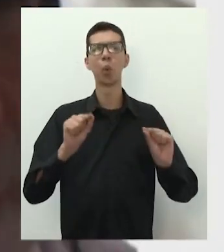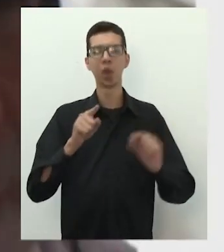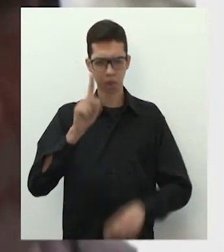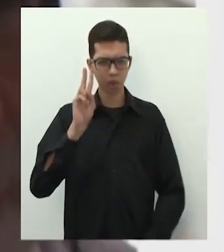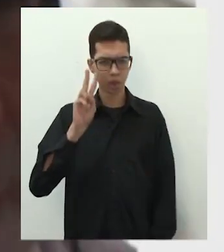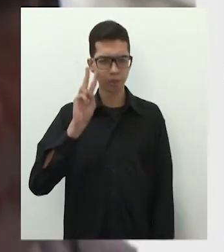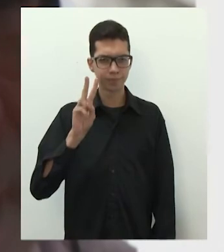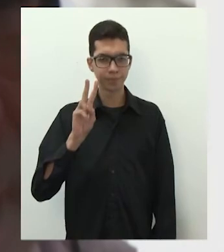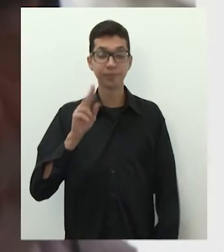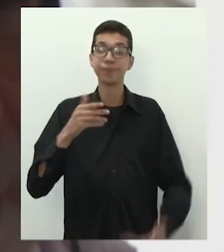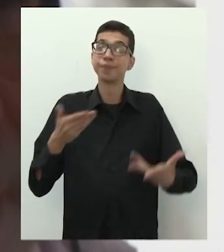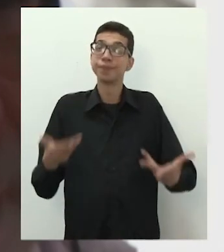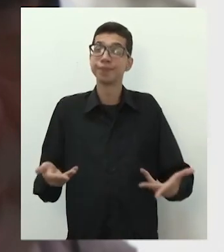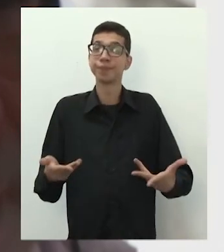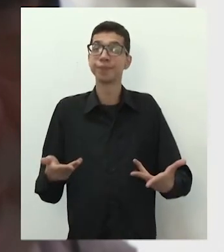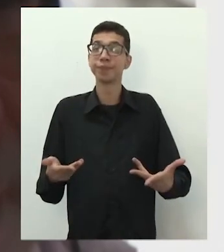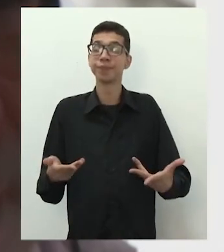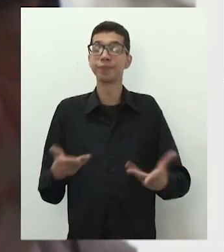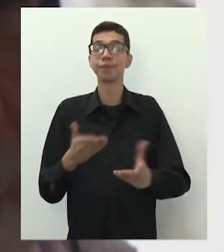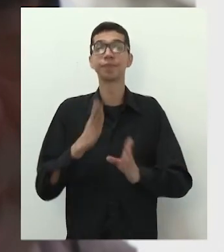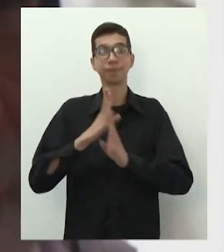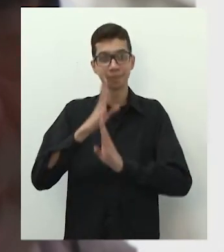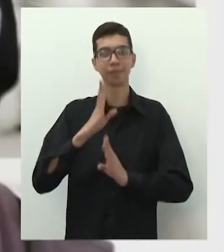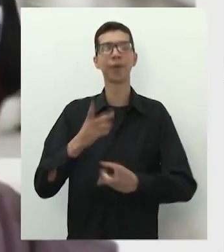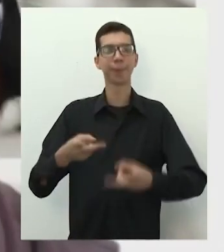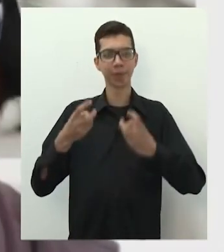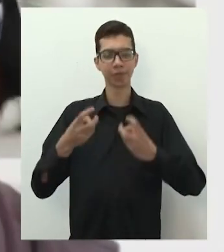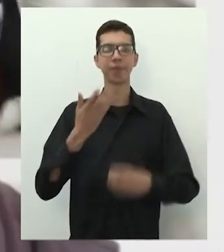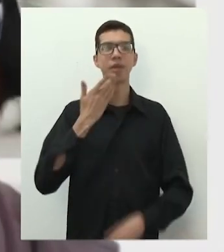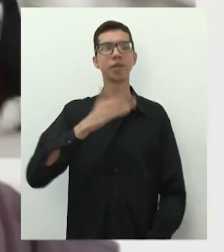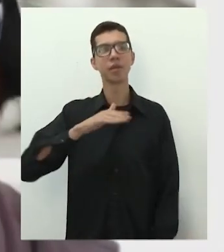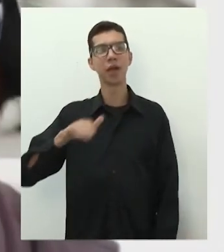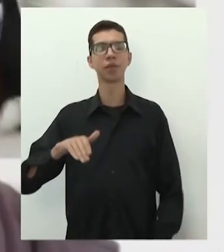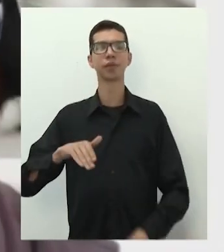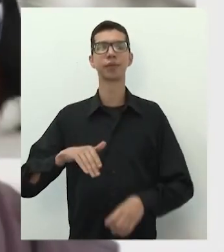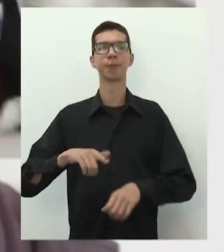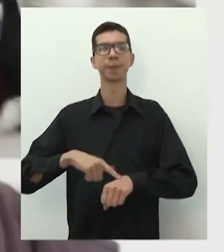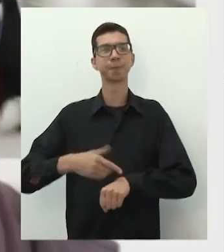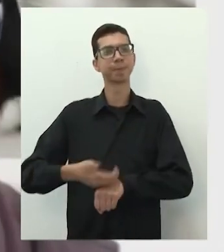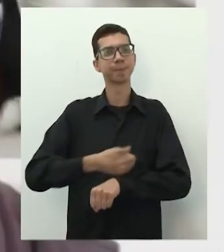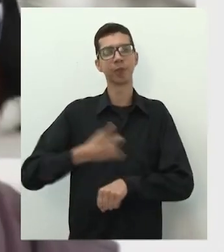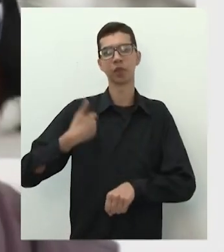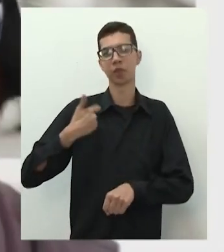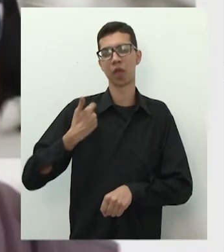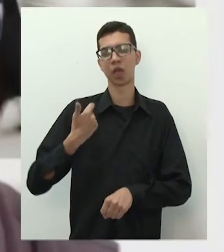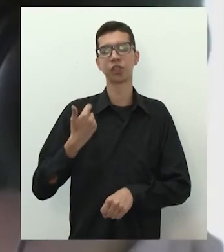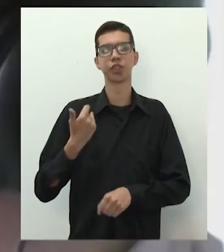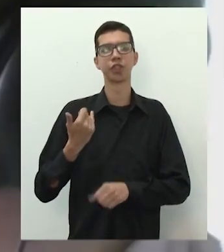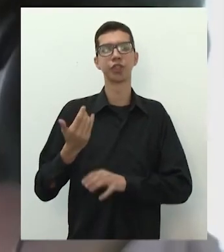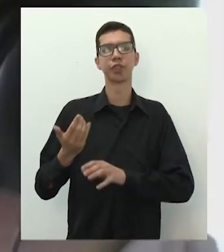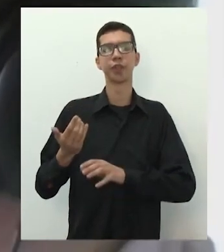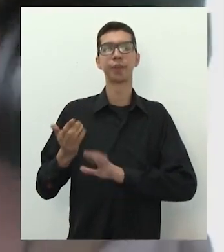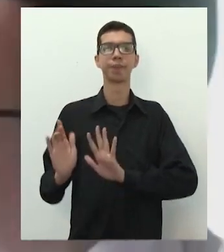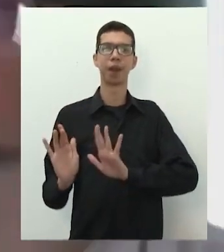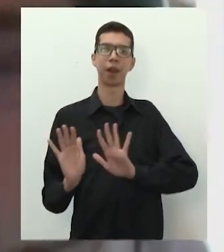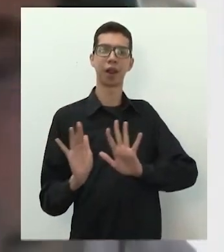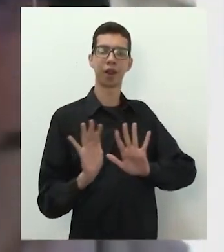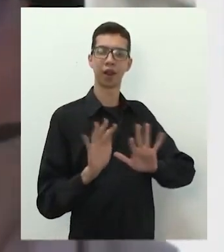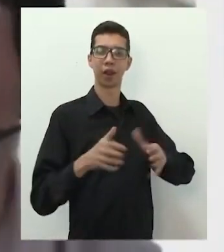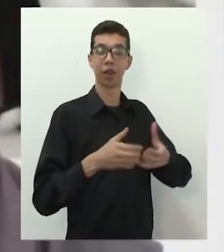espaço, né? Seja invadindo esse espaço, né? Lembra de uma festa de aniversário que você foi de uma menina de 8 anos? Lembra que roupinha que ela